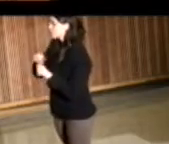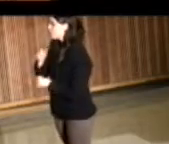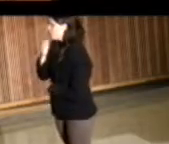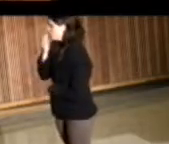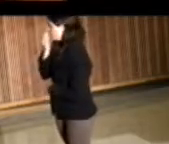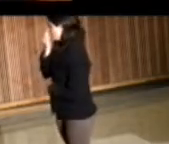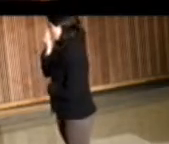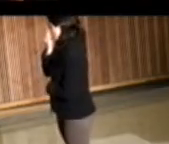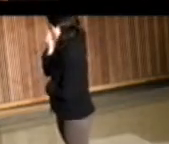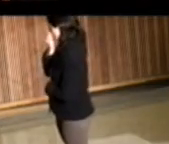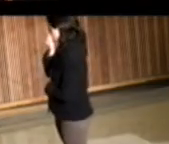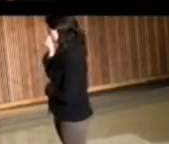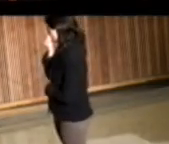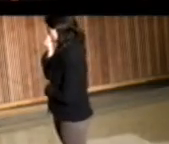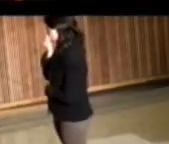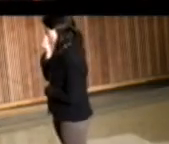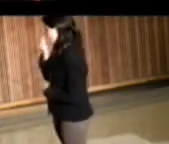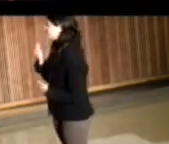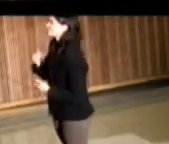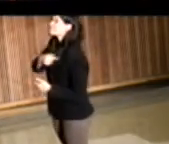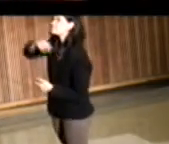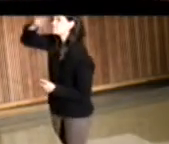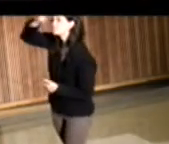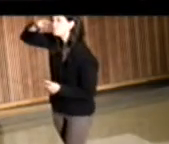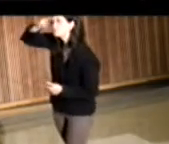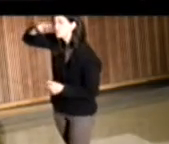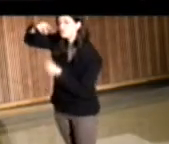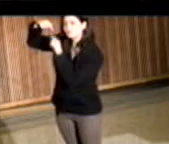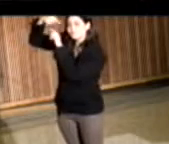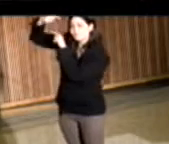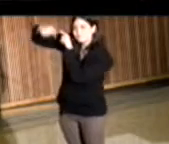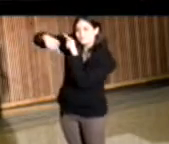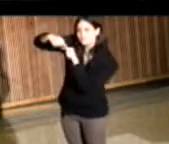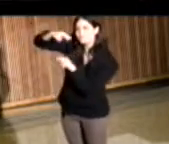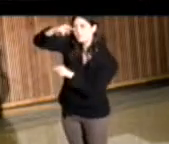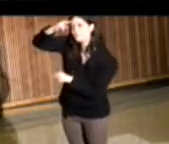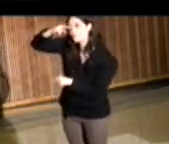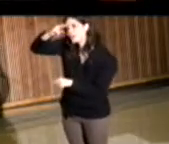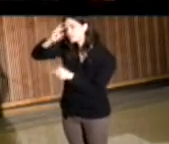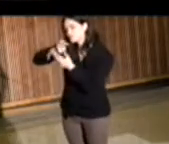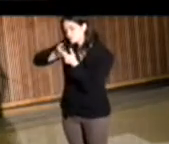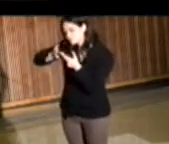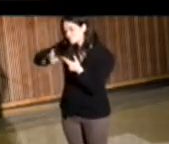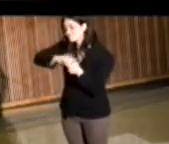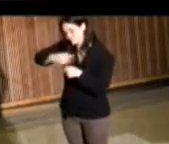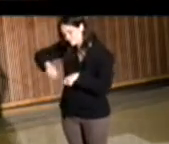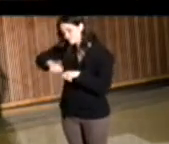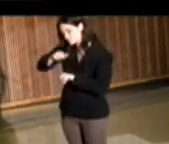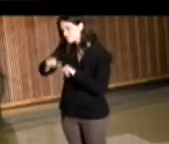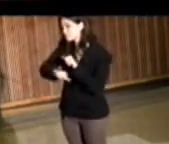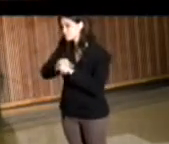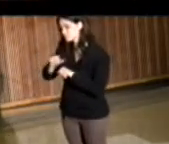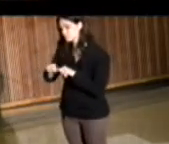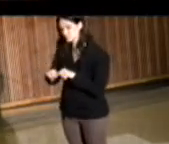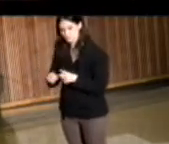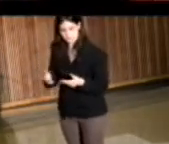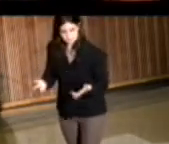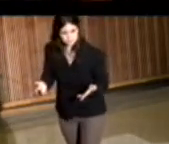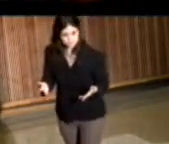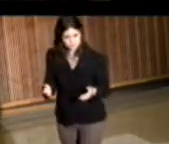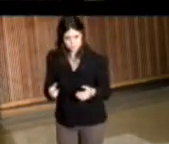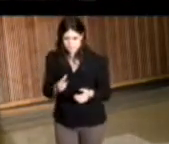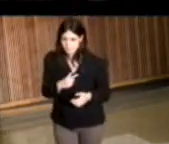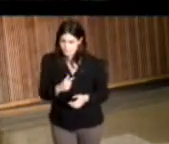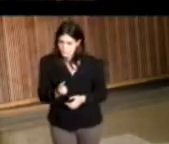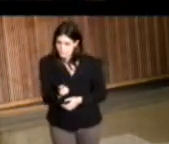história, nas minhas lembranças, na minha casa, sou eu. E eu queria orar por você hoje. Há alguém a